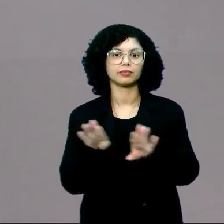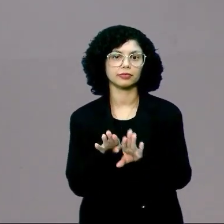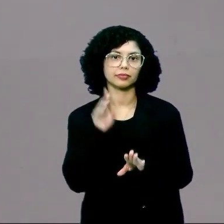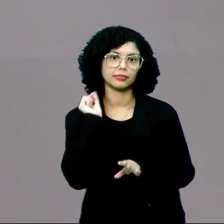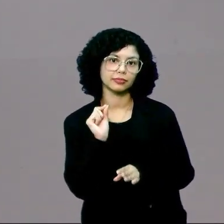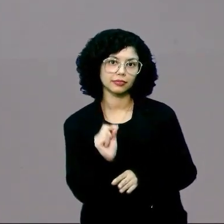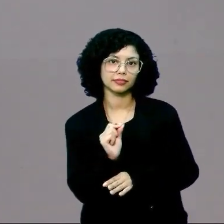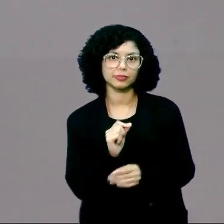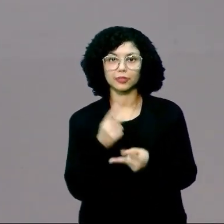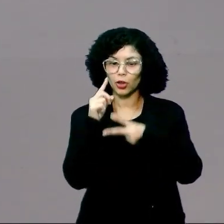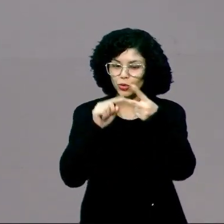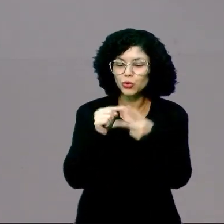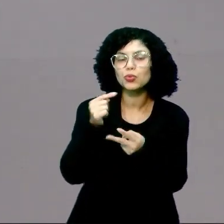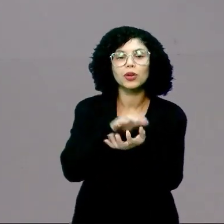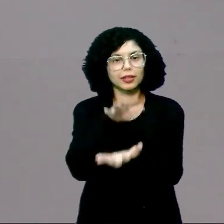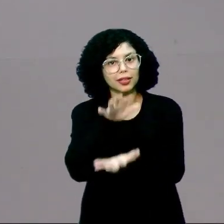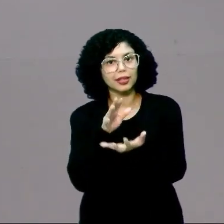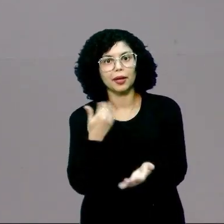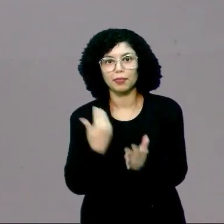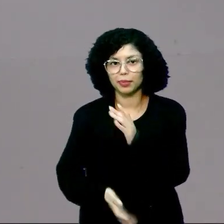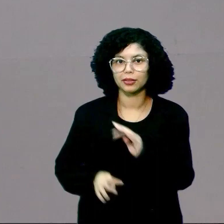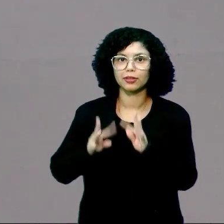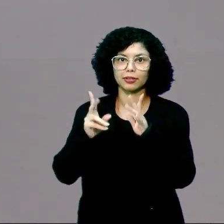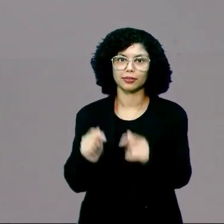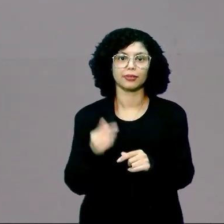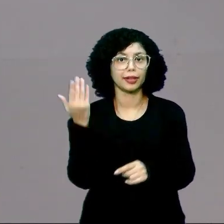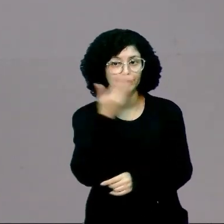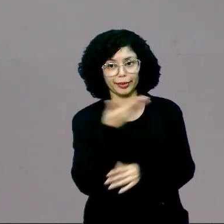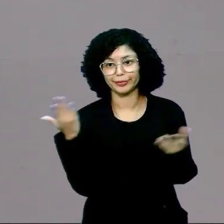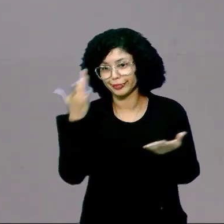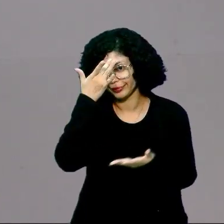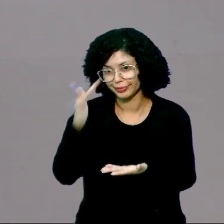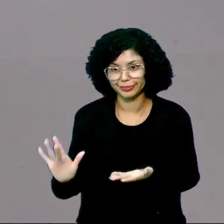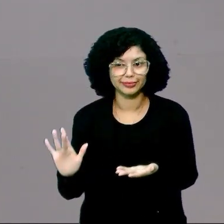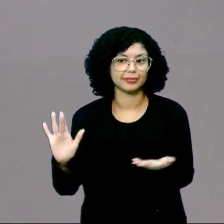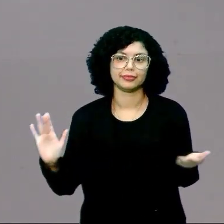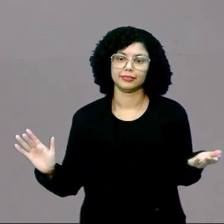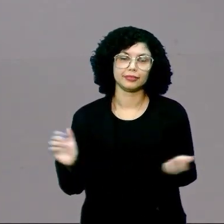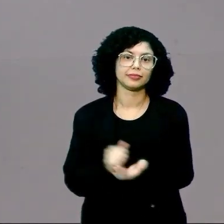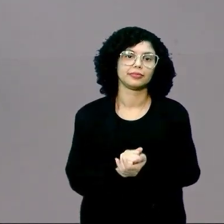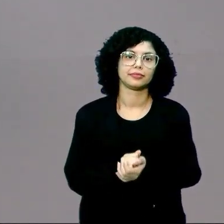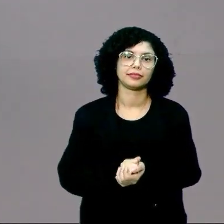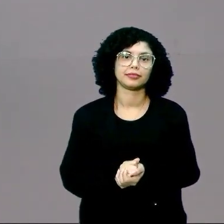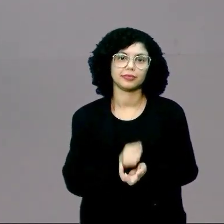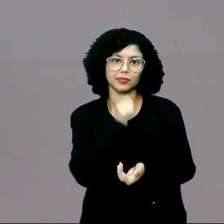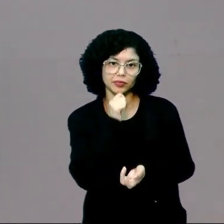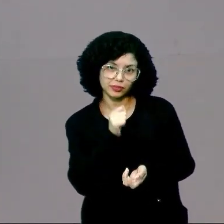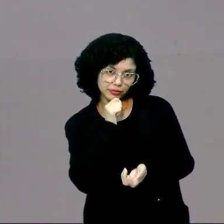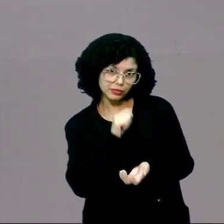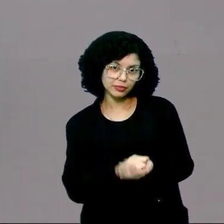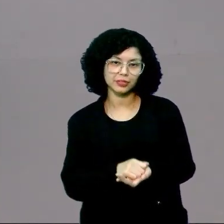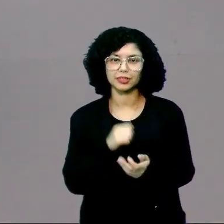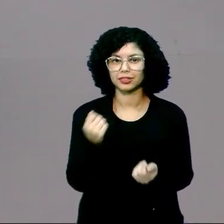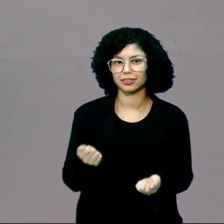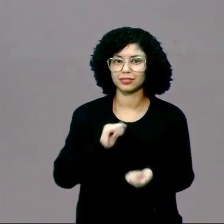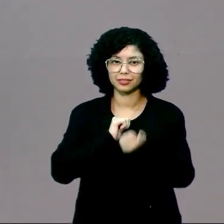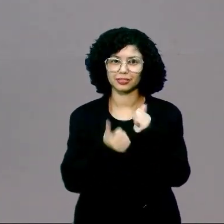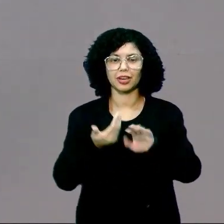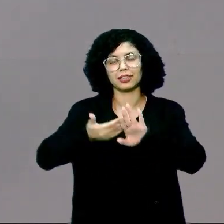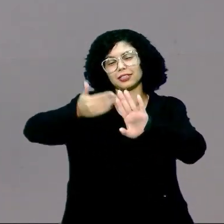de humor está em as duas senhoras estarem mais perdidas do que seguem tiroteio. Ou seja, elas ainda são adeptas do